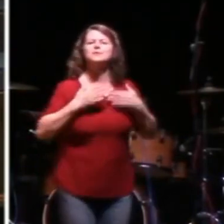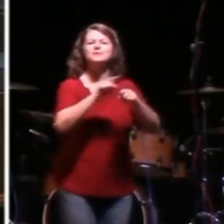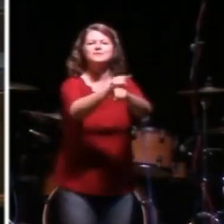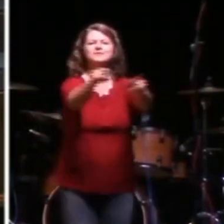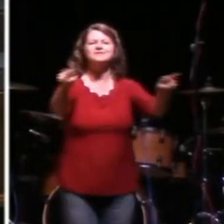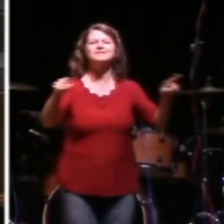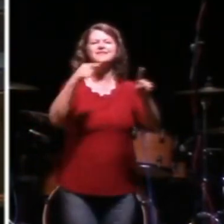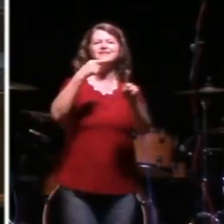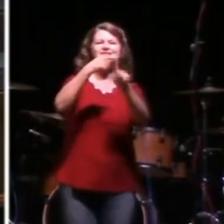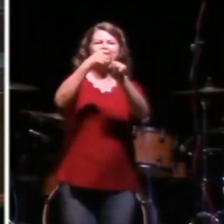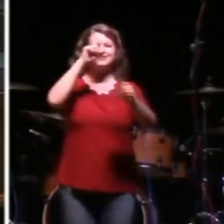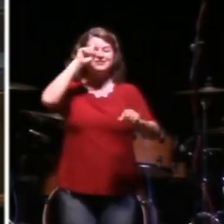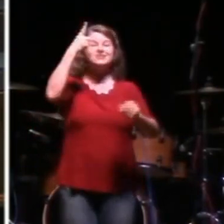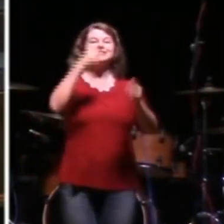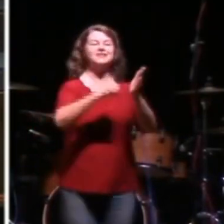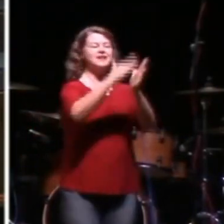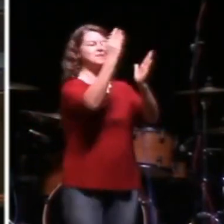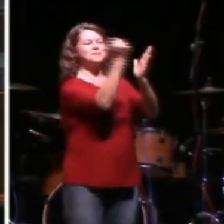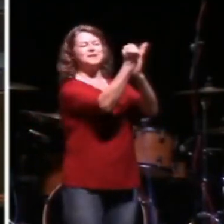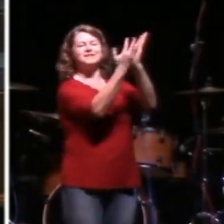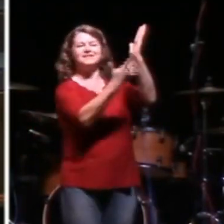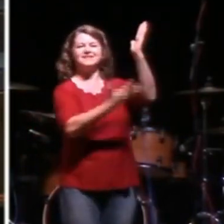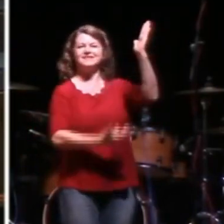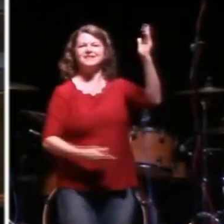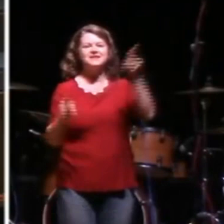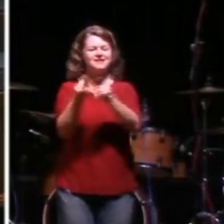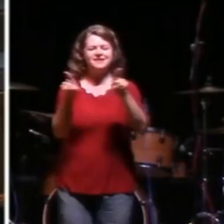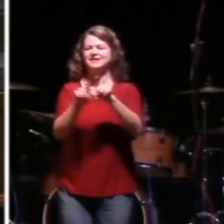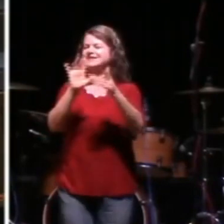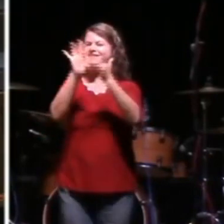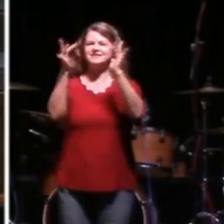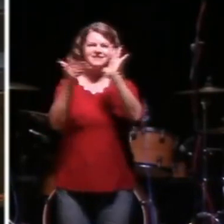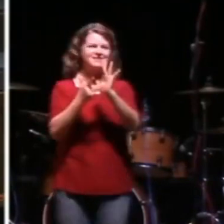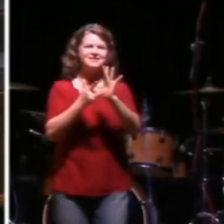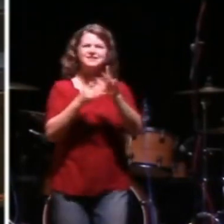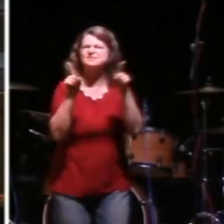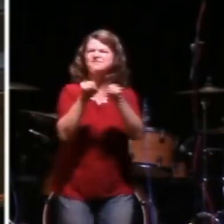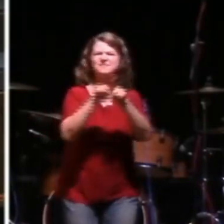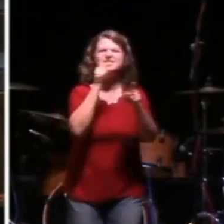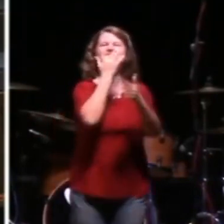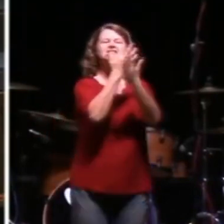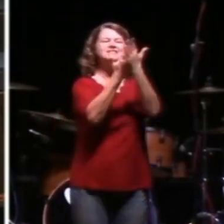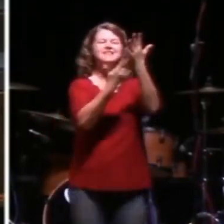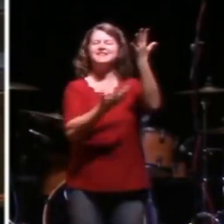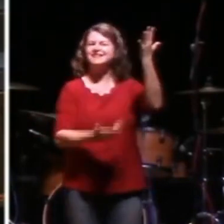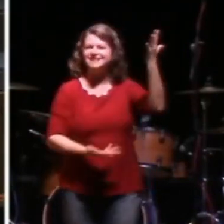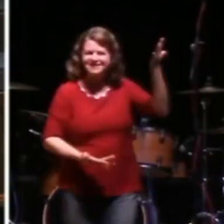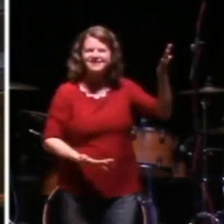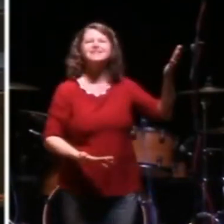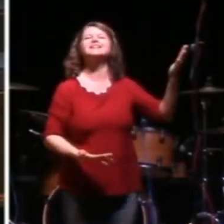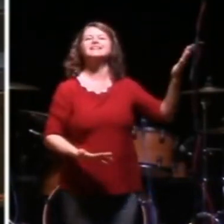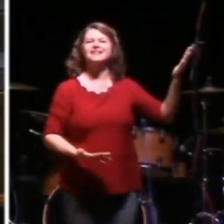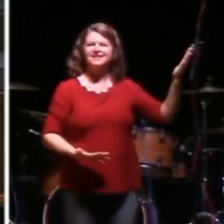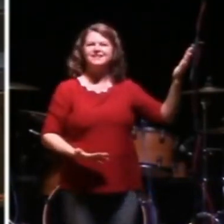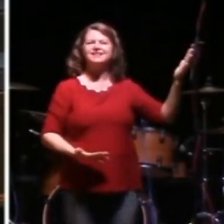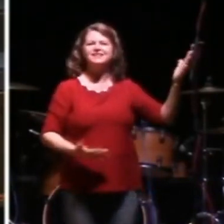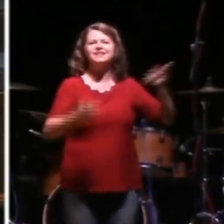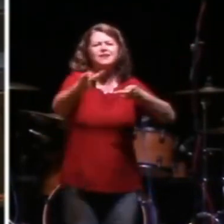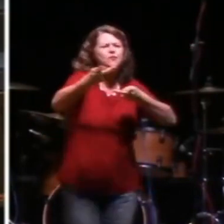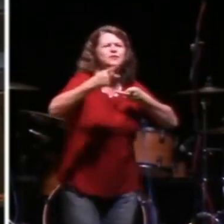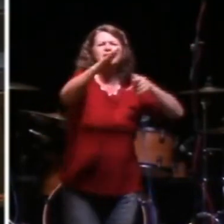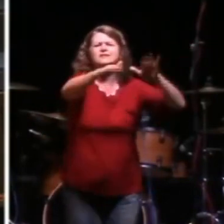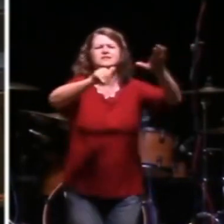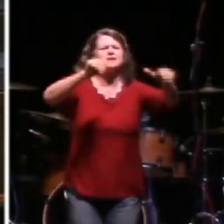cruz a páscoa esse mesmo jesus esse mesmo sangue ele tem que